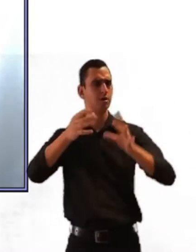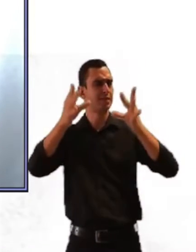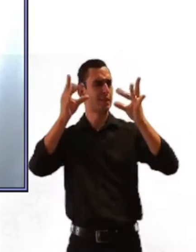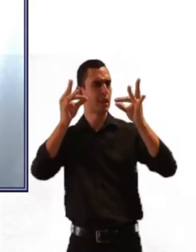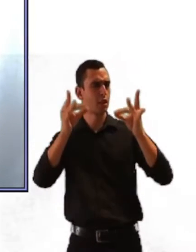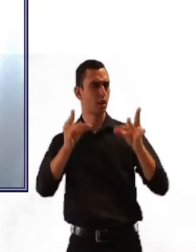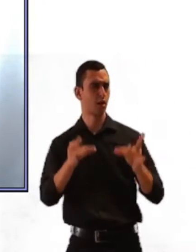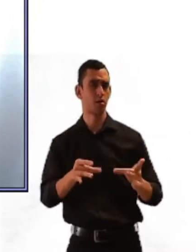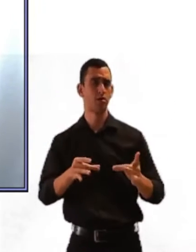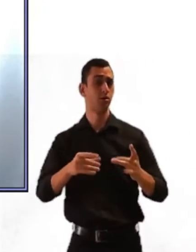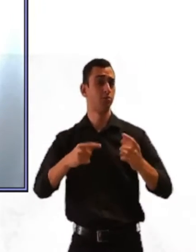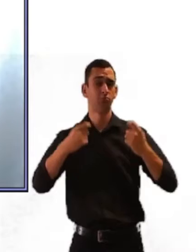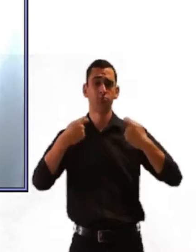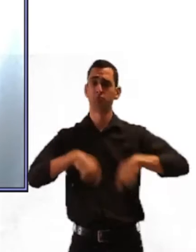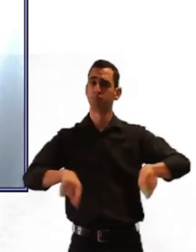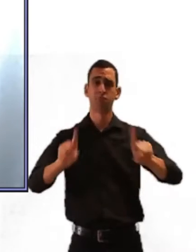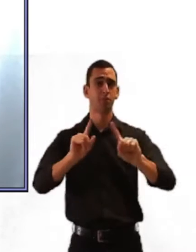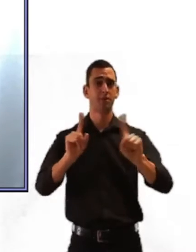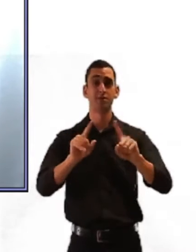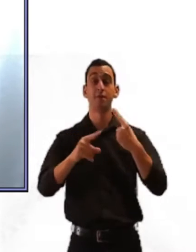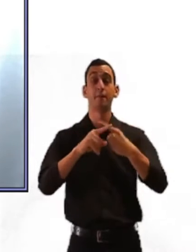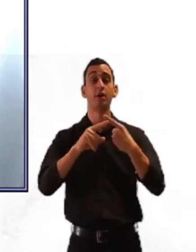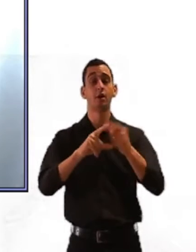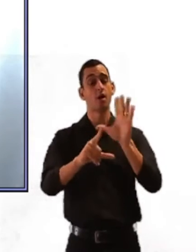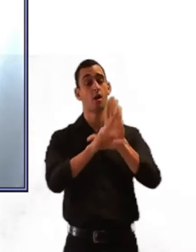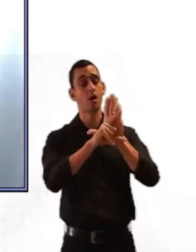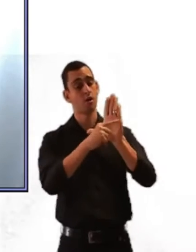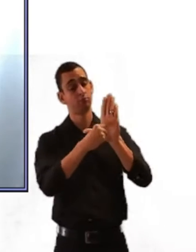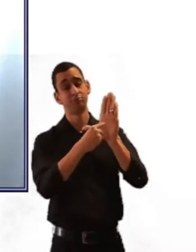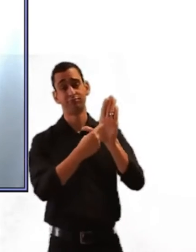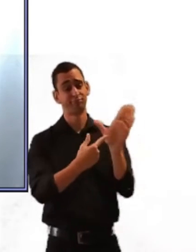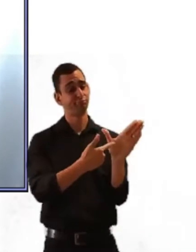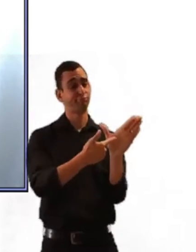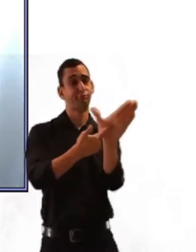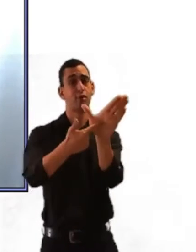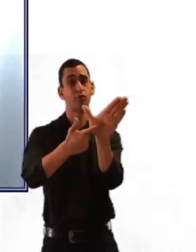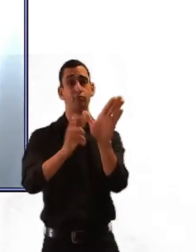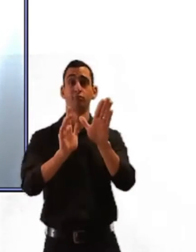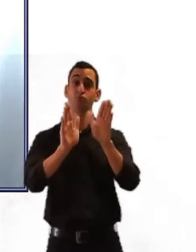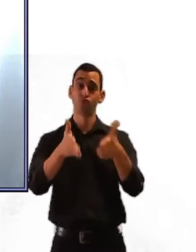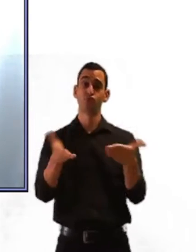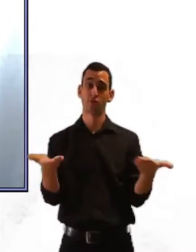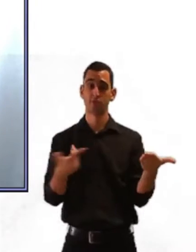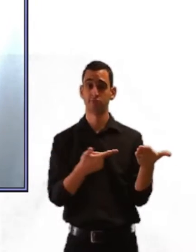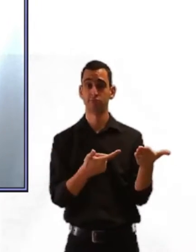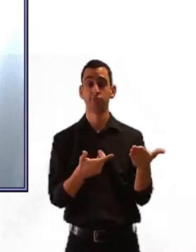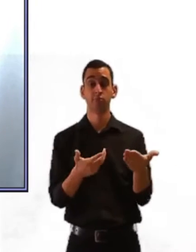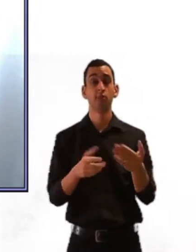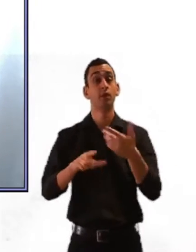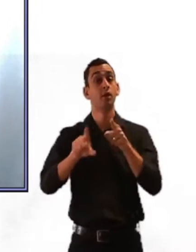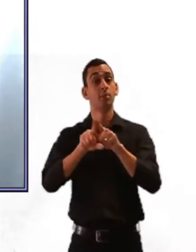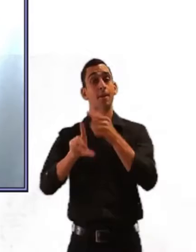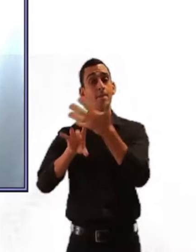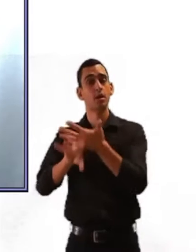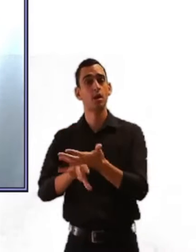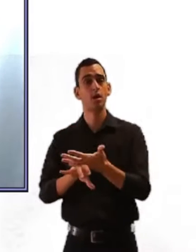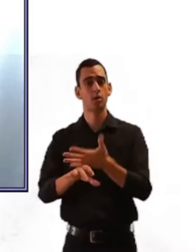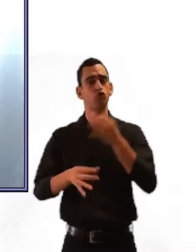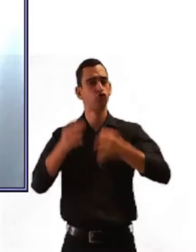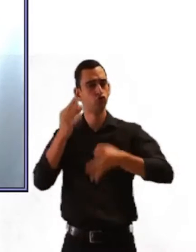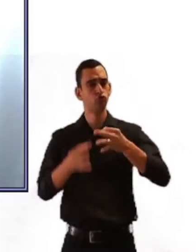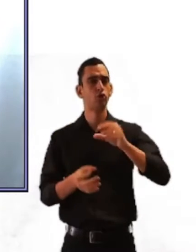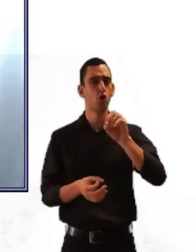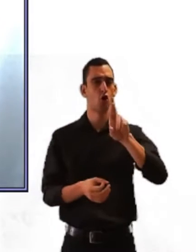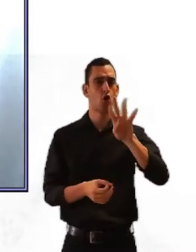em discussões que vão além do direito. Então, esse material jurídico ortodoxo, que é chamado de um modelo legalista, que é esse